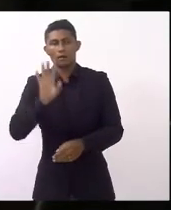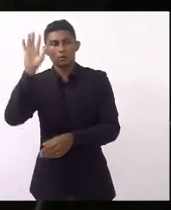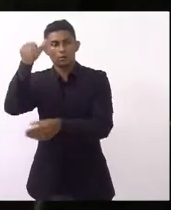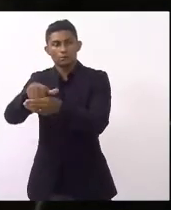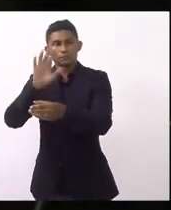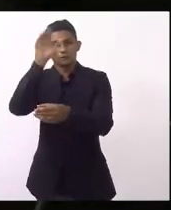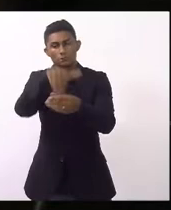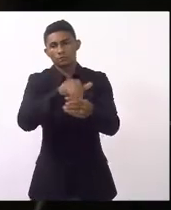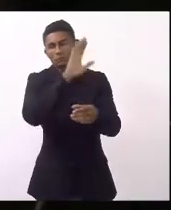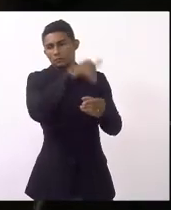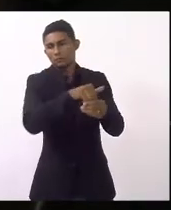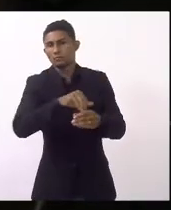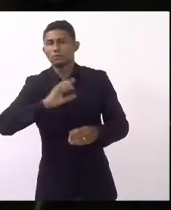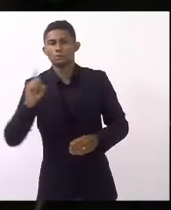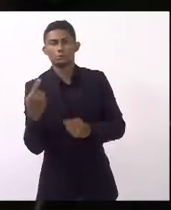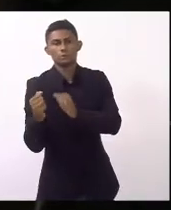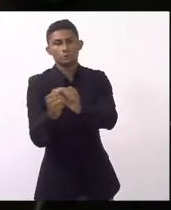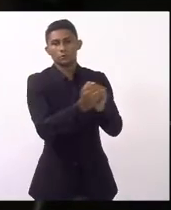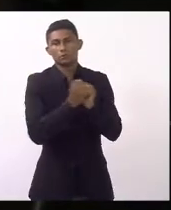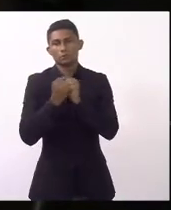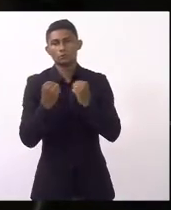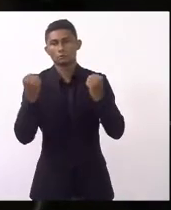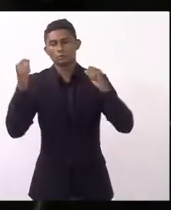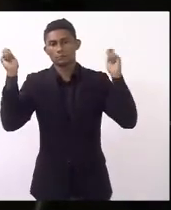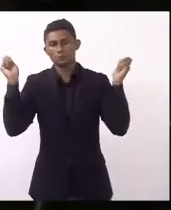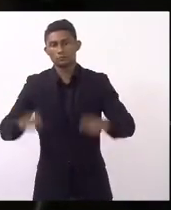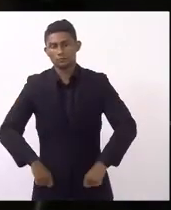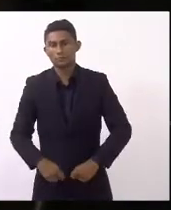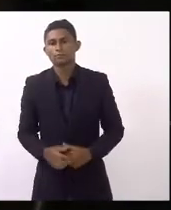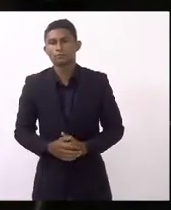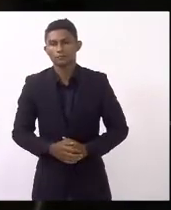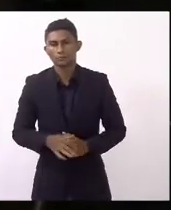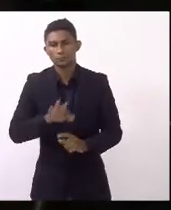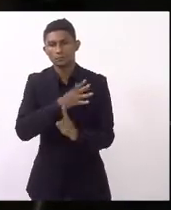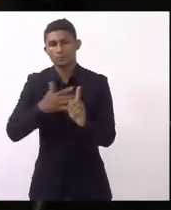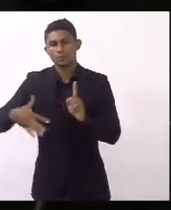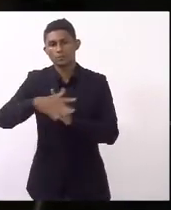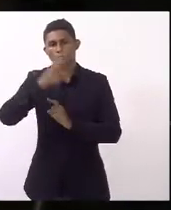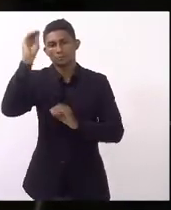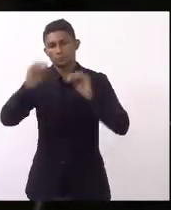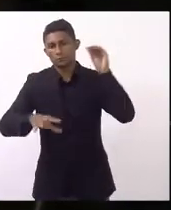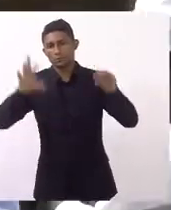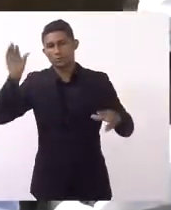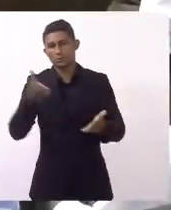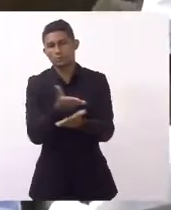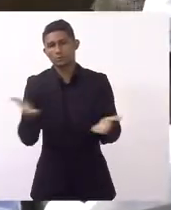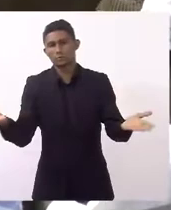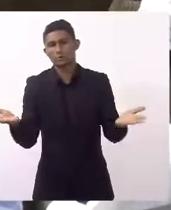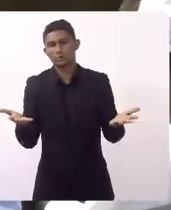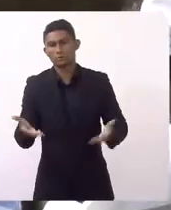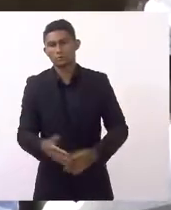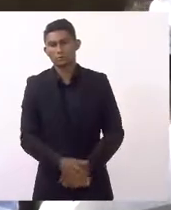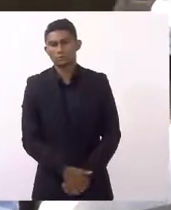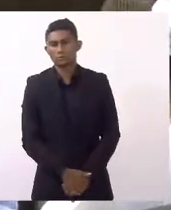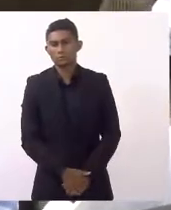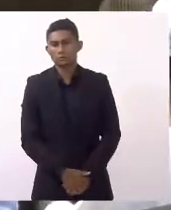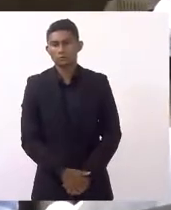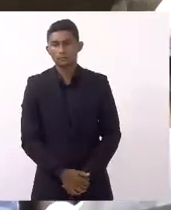nós Juntos Somos Fortes Colour uma do Packman já abençoe a todos nós no dia de hoje